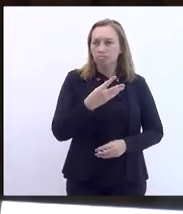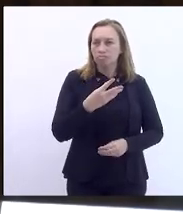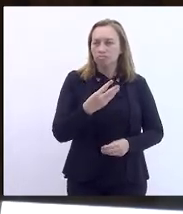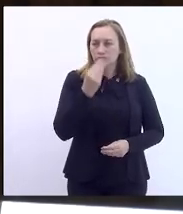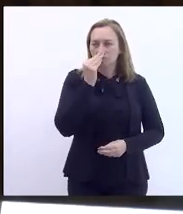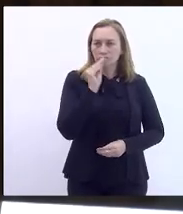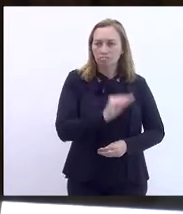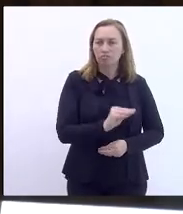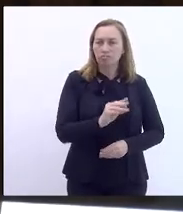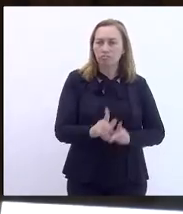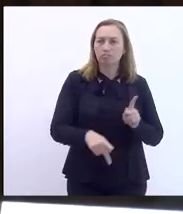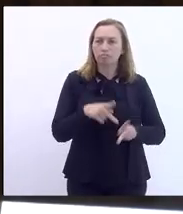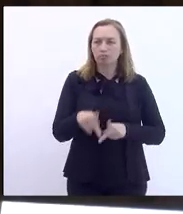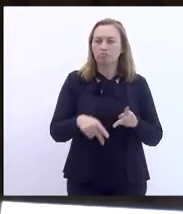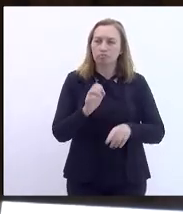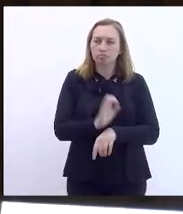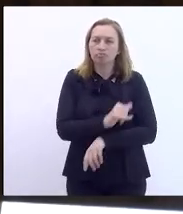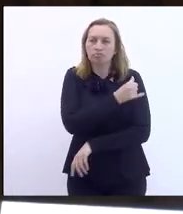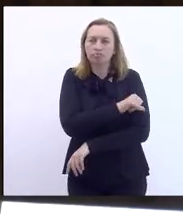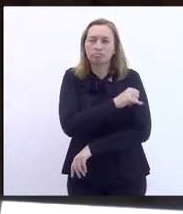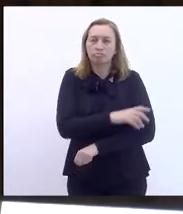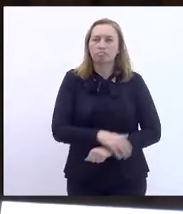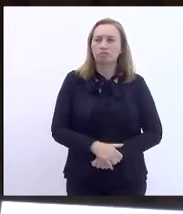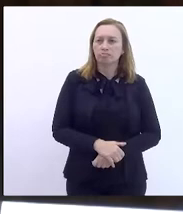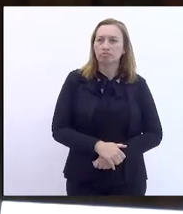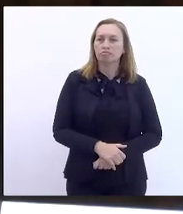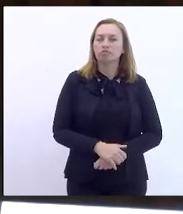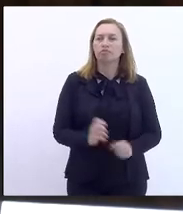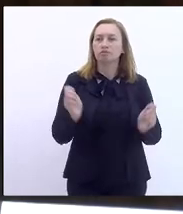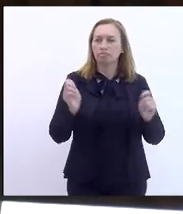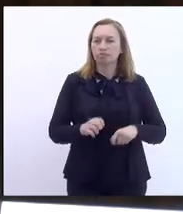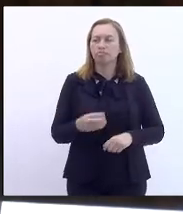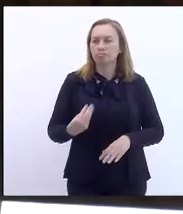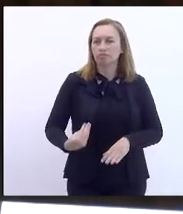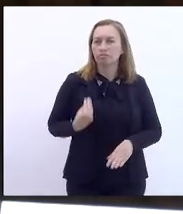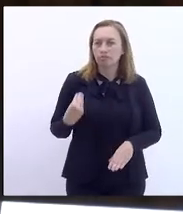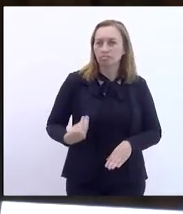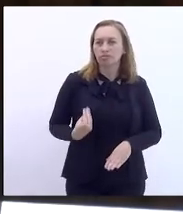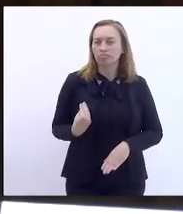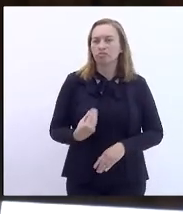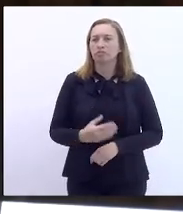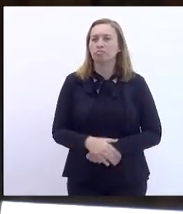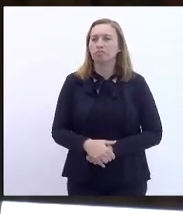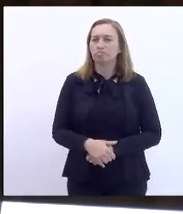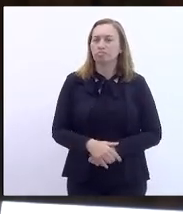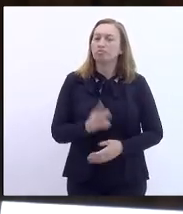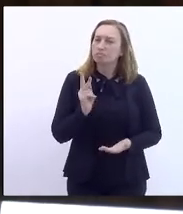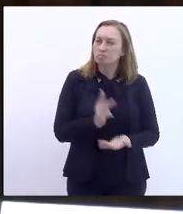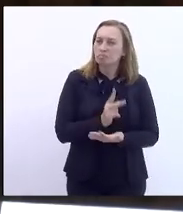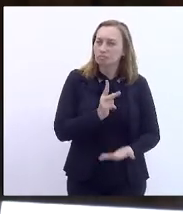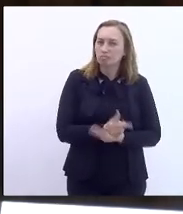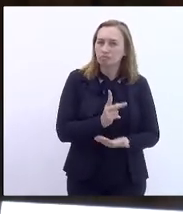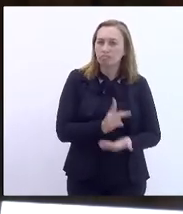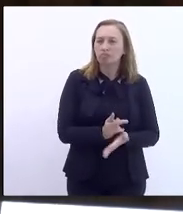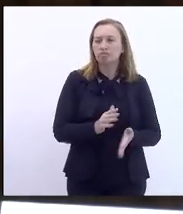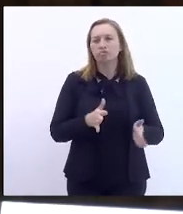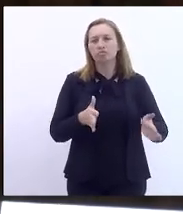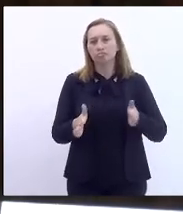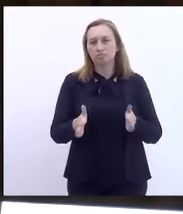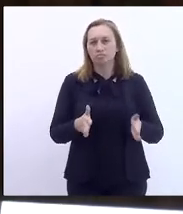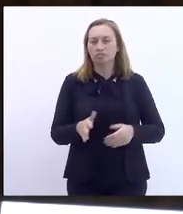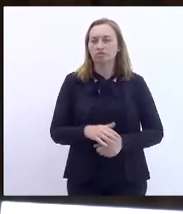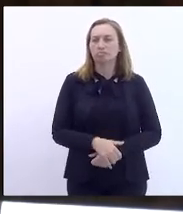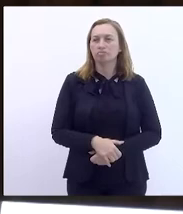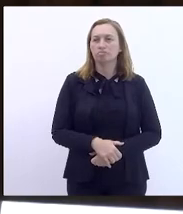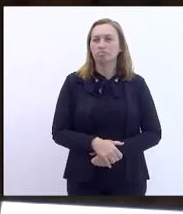do estado do Rio de Janeiro inviabiliza a possibilidade de sobrevivência mesmo nesse processo